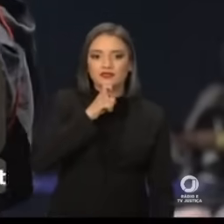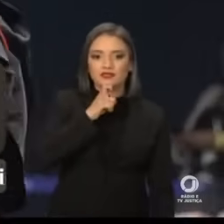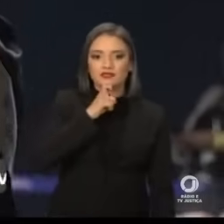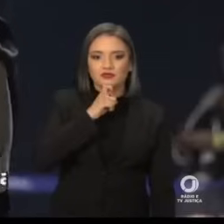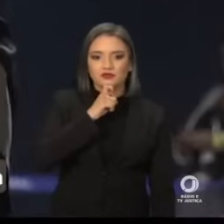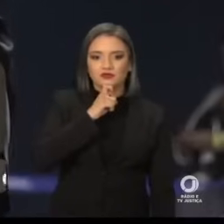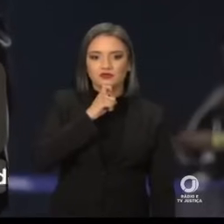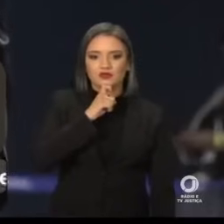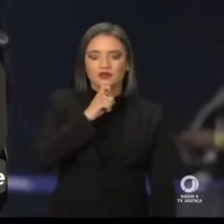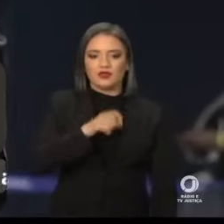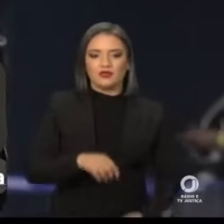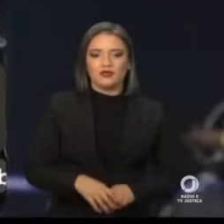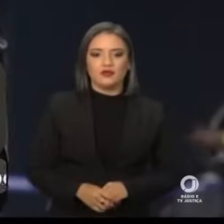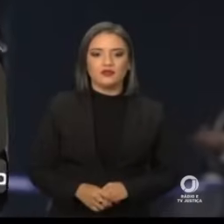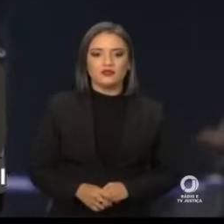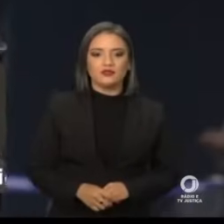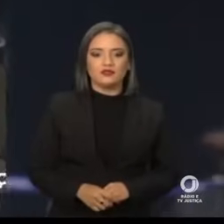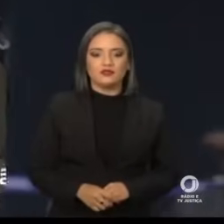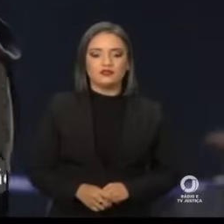numa